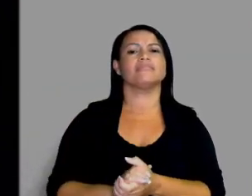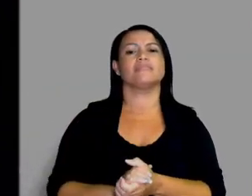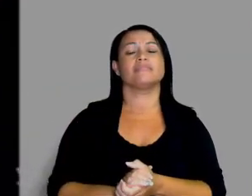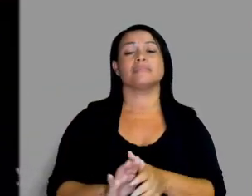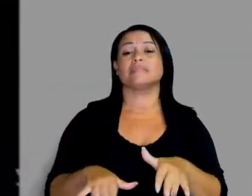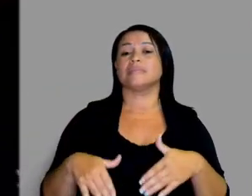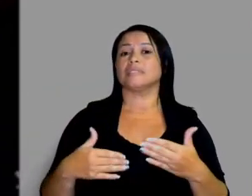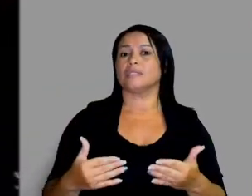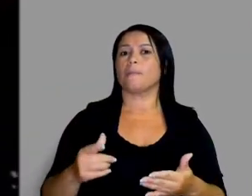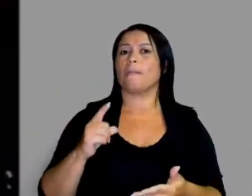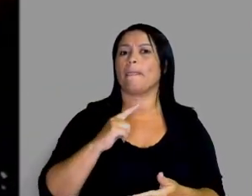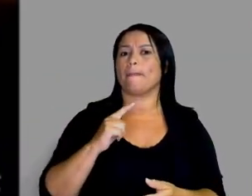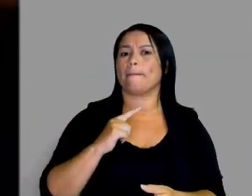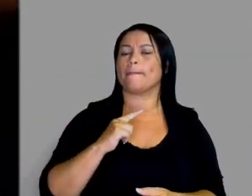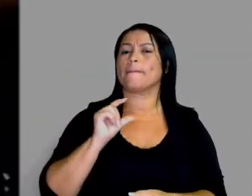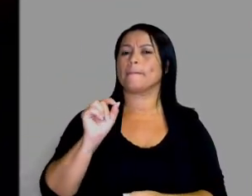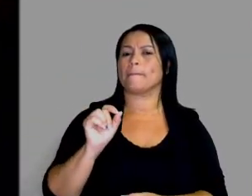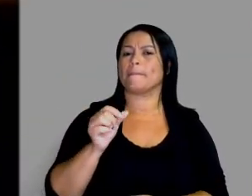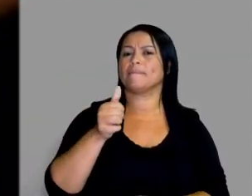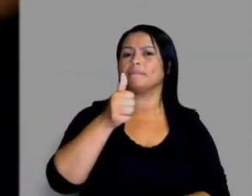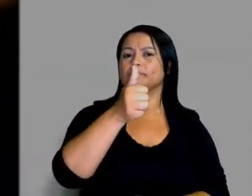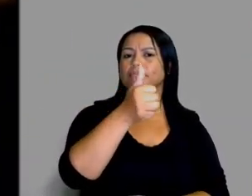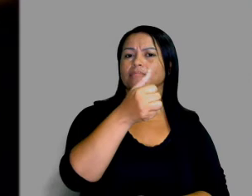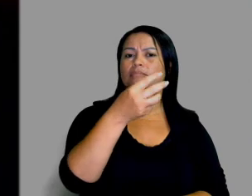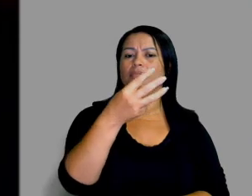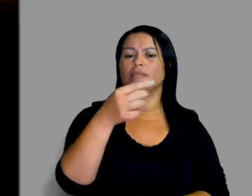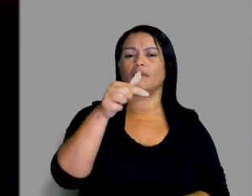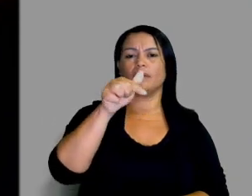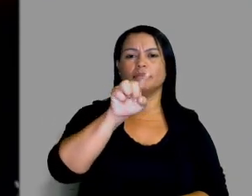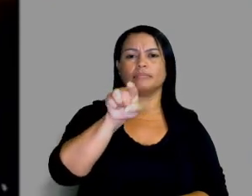aqui. Então, eu tenho aí, ó,